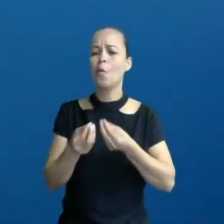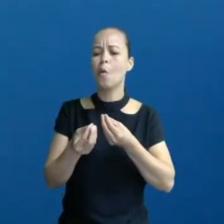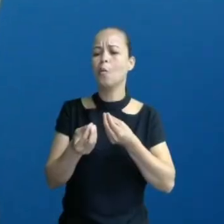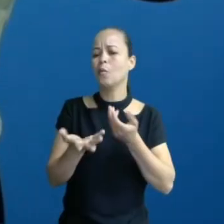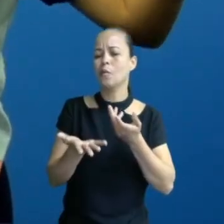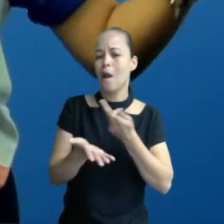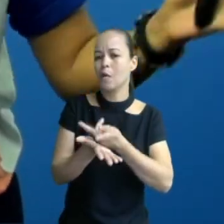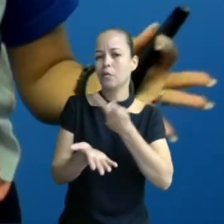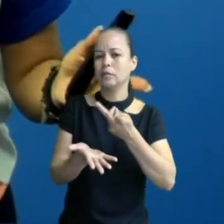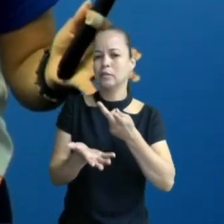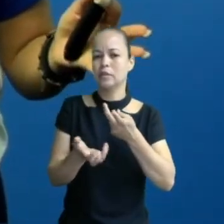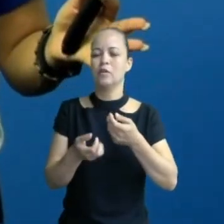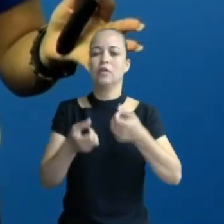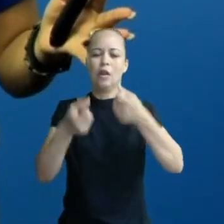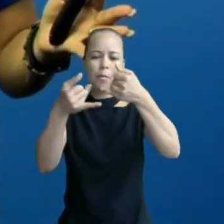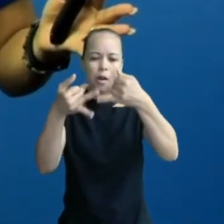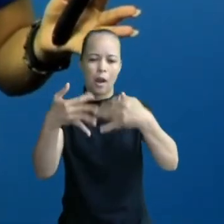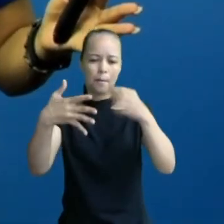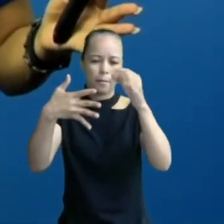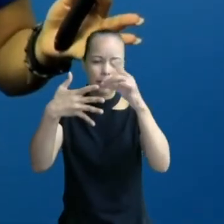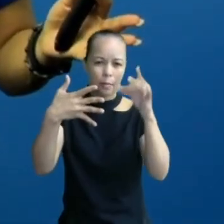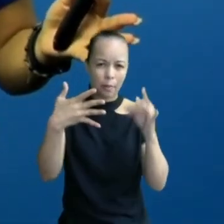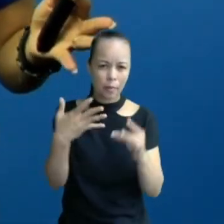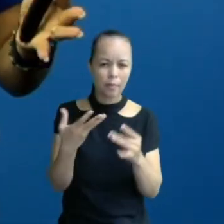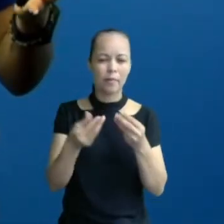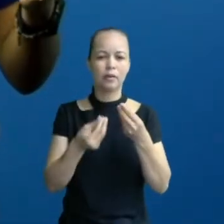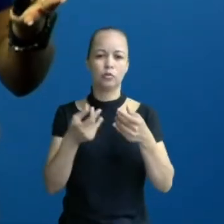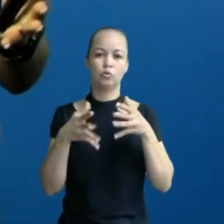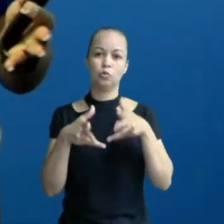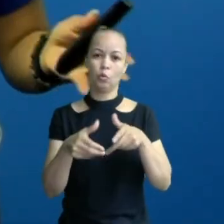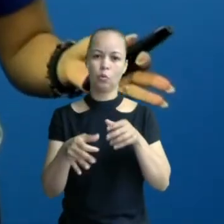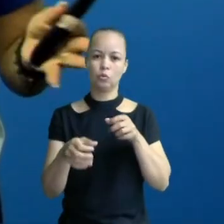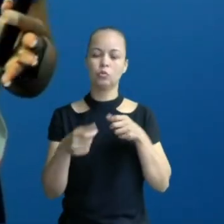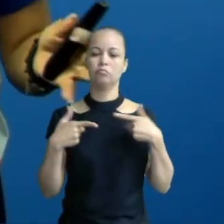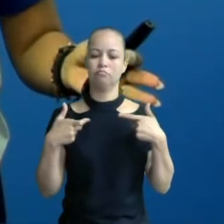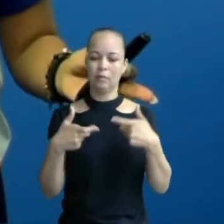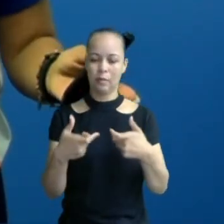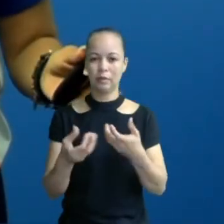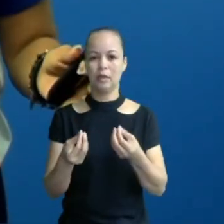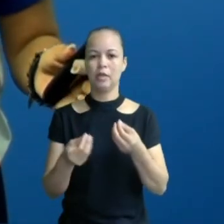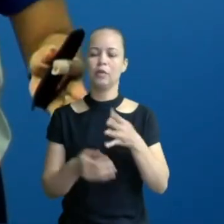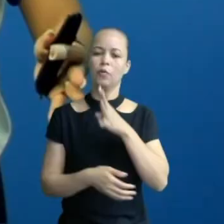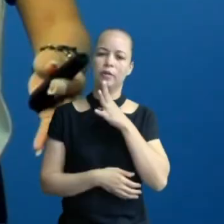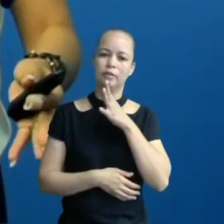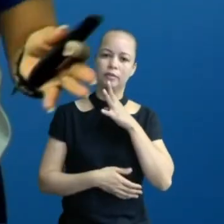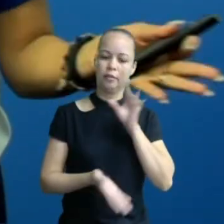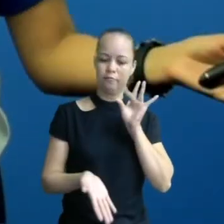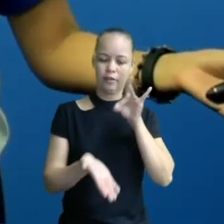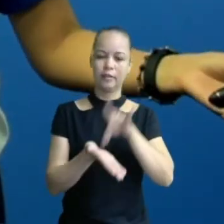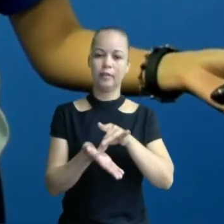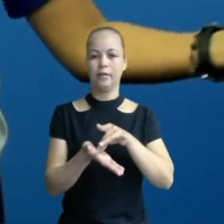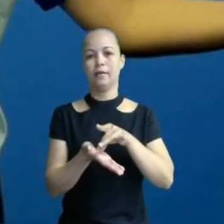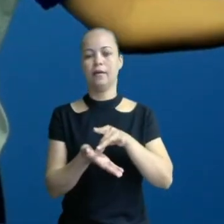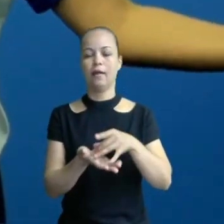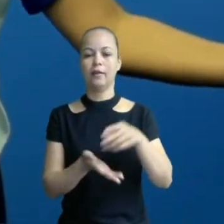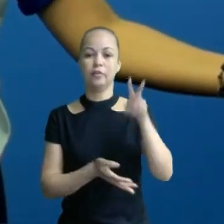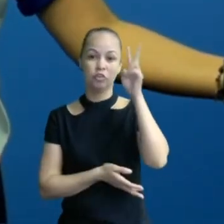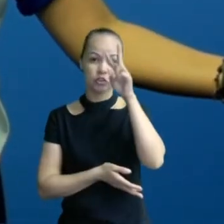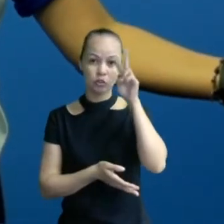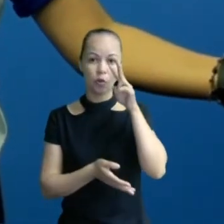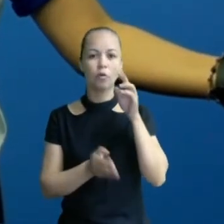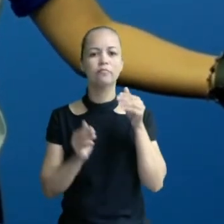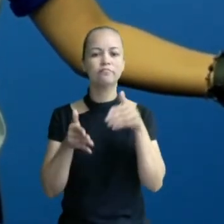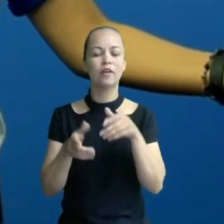aconteceu. Fizemos todos esses preparativos da nossa batalha e conhecemos a verdadeira história, de fato, que aconteceu em